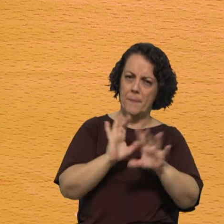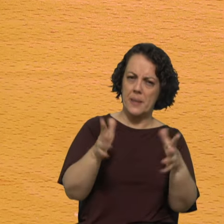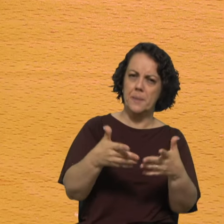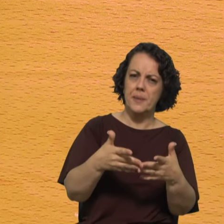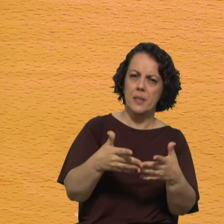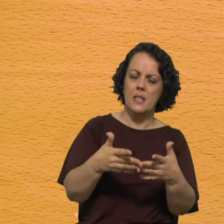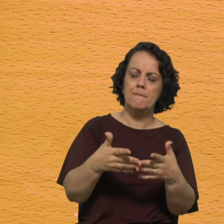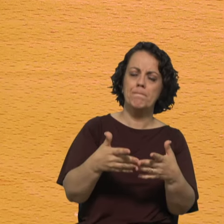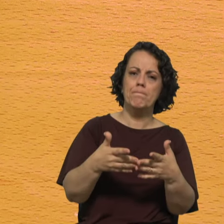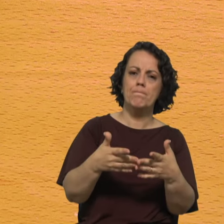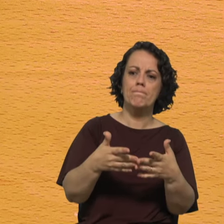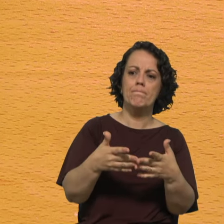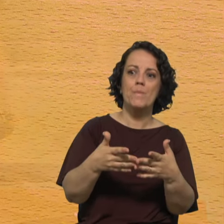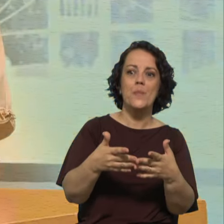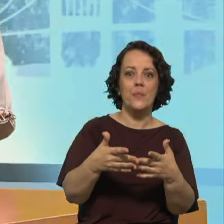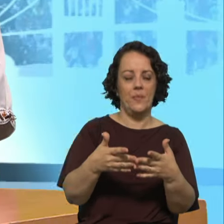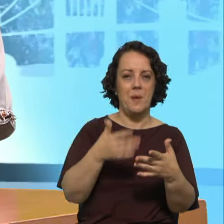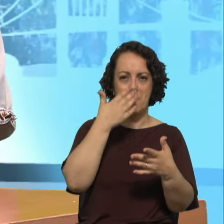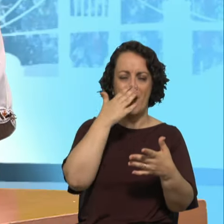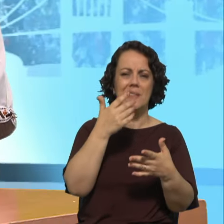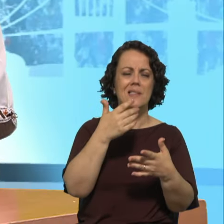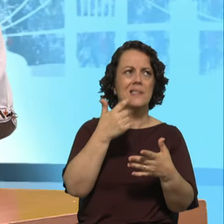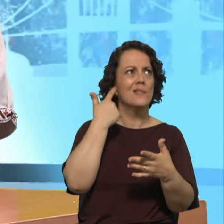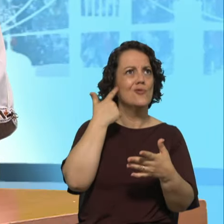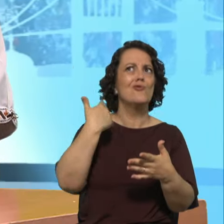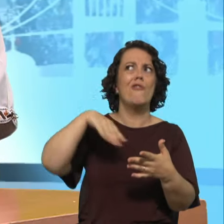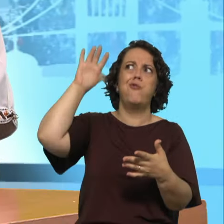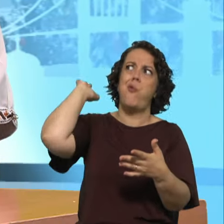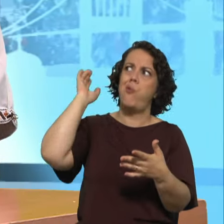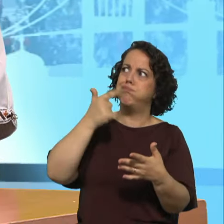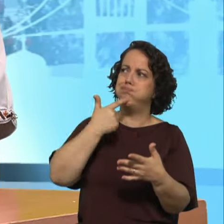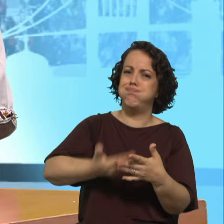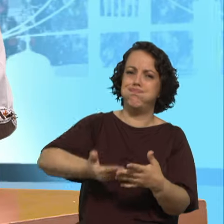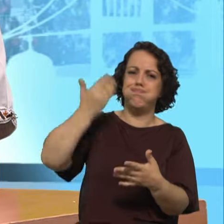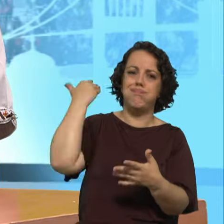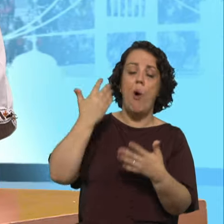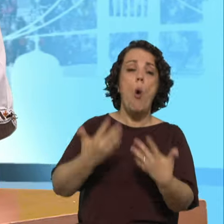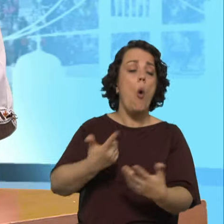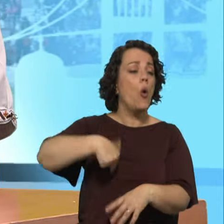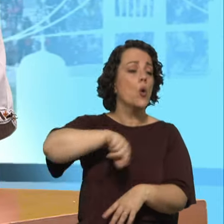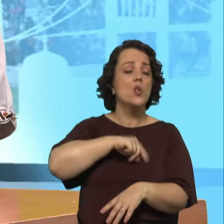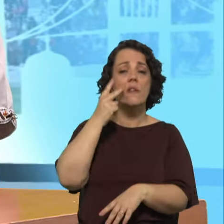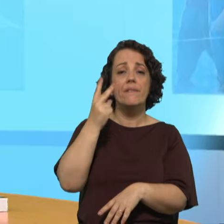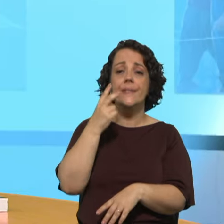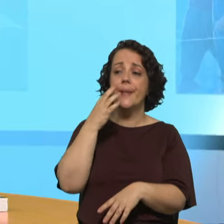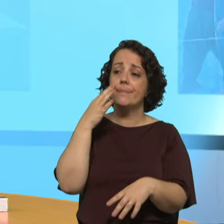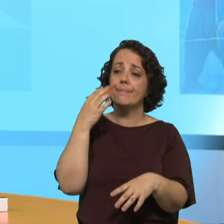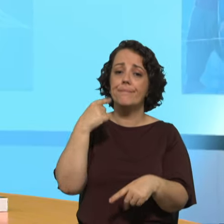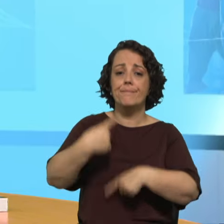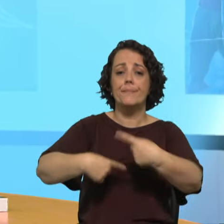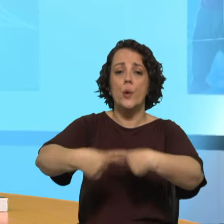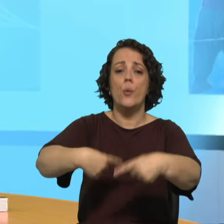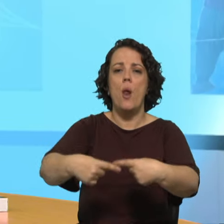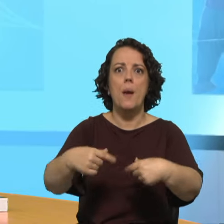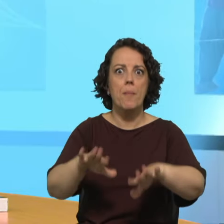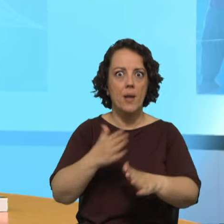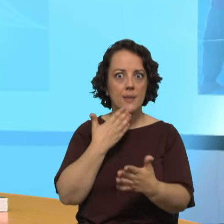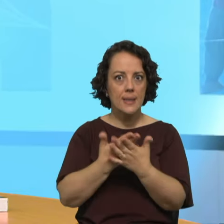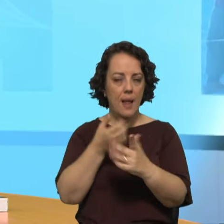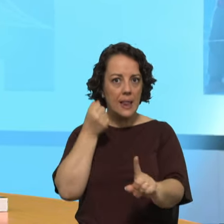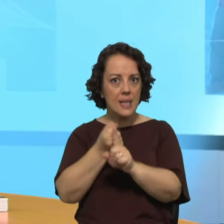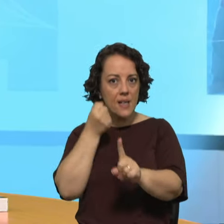eh já que nos parece distante porque regressamos a uma realidade que para nós é rotineira mas que ainda lança olhados desafiadores